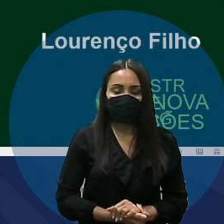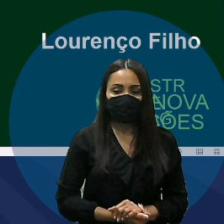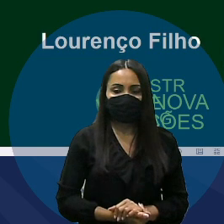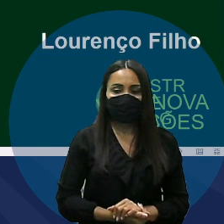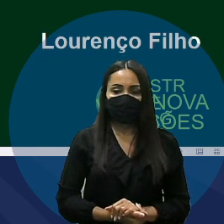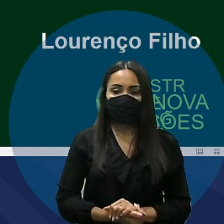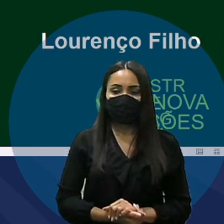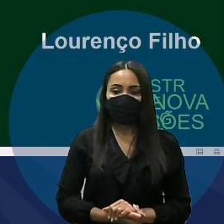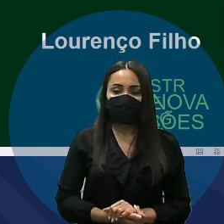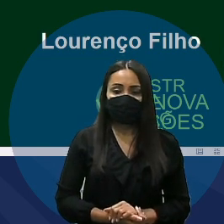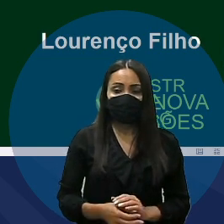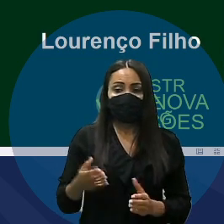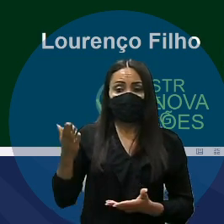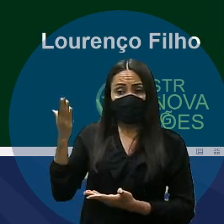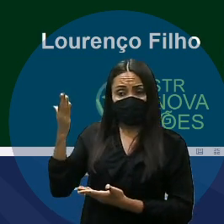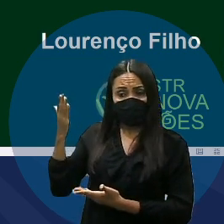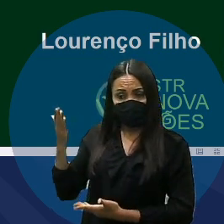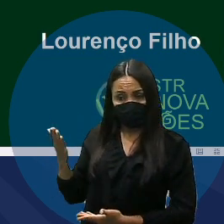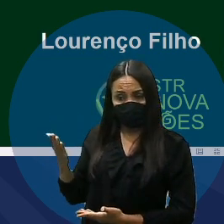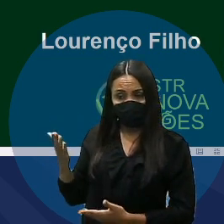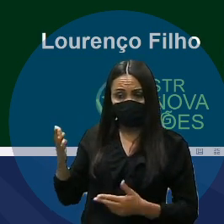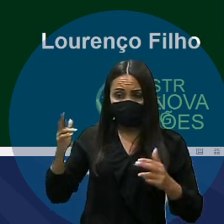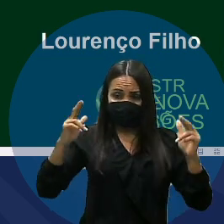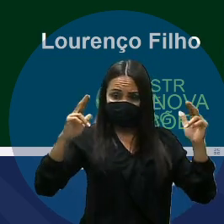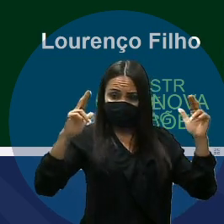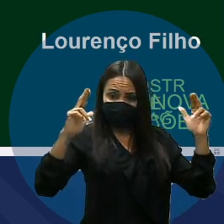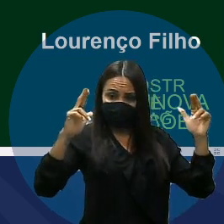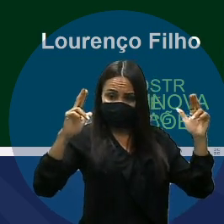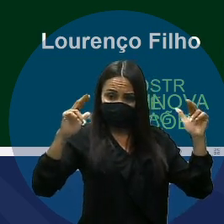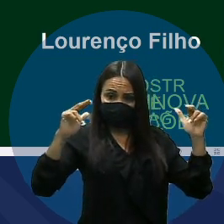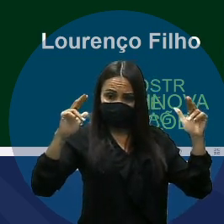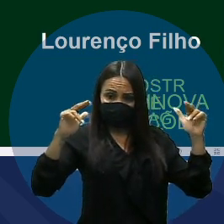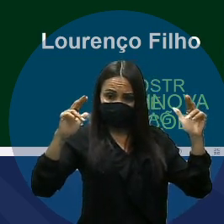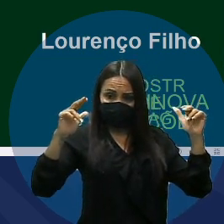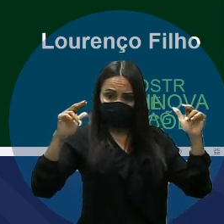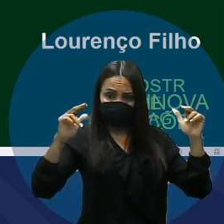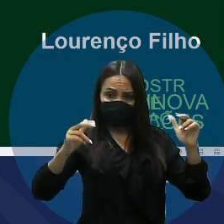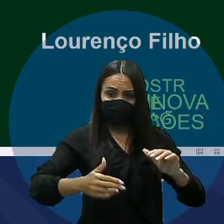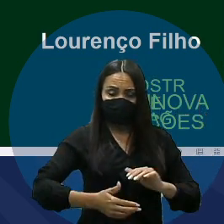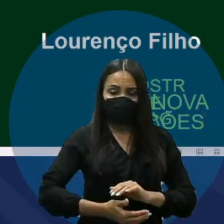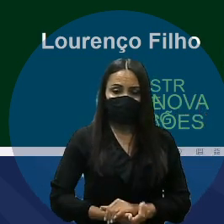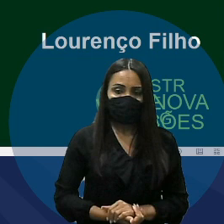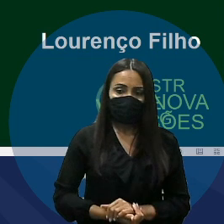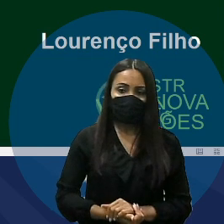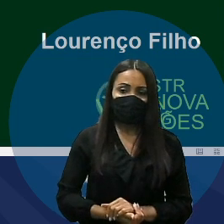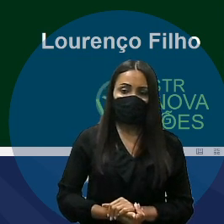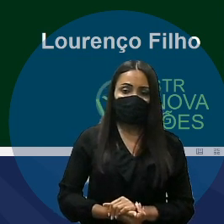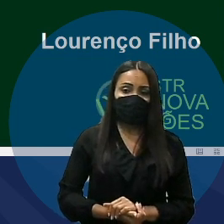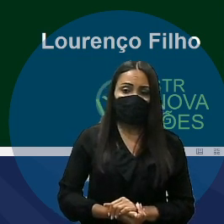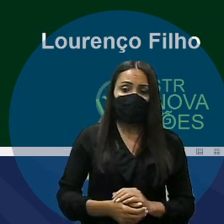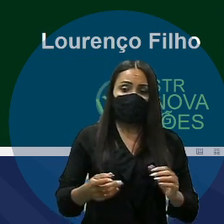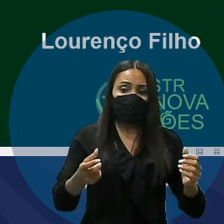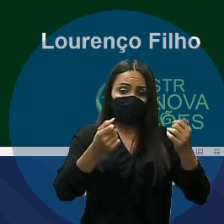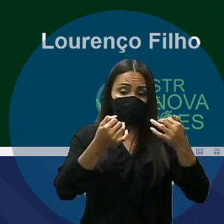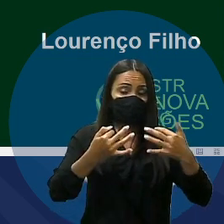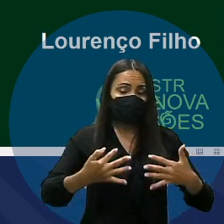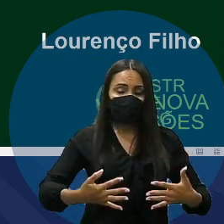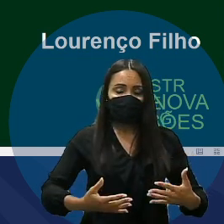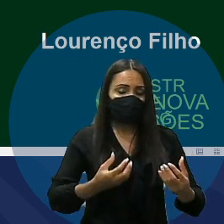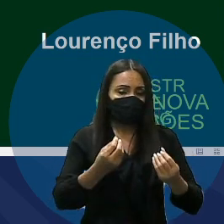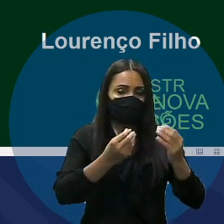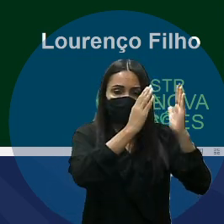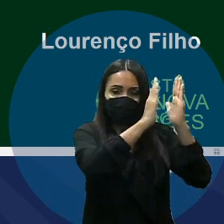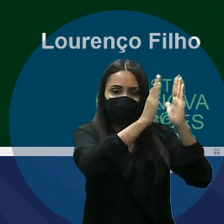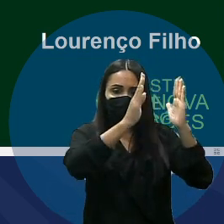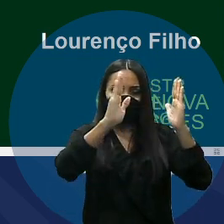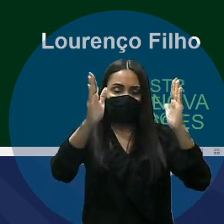E aí a gente tem algumas citações. Lourenço Filho nos deixa claro de como biblioteca e